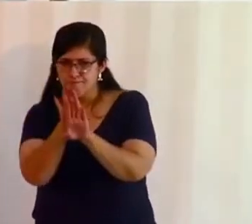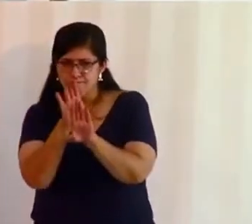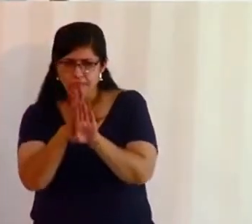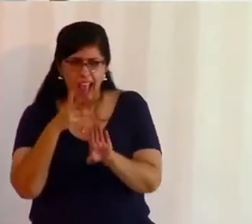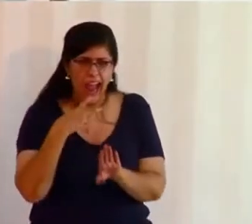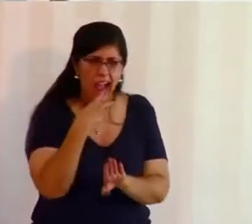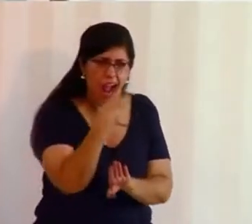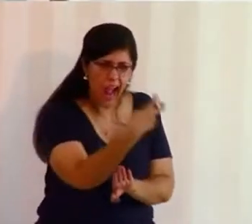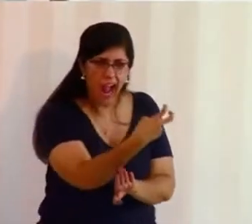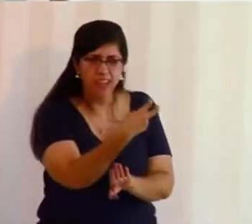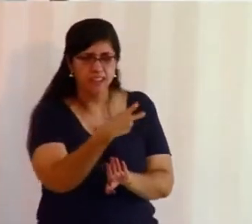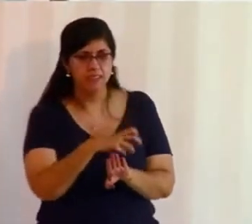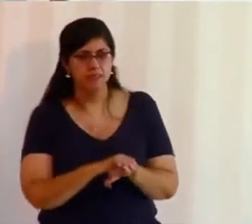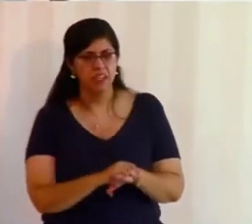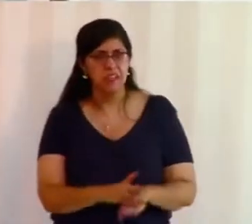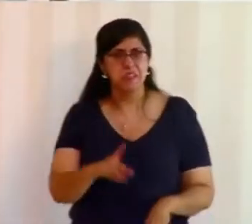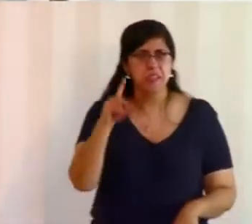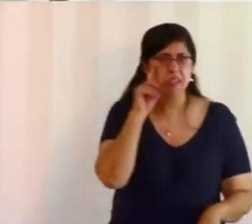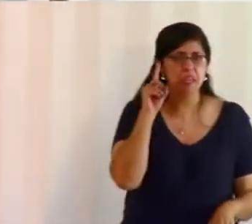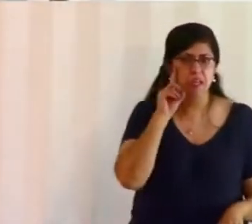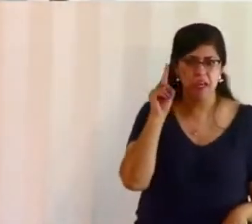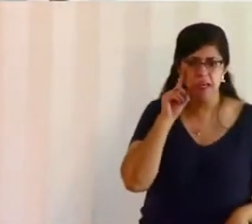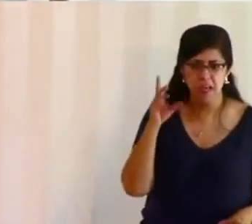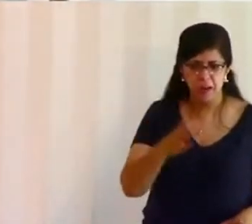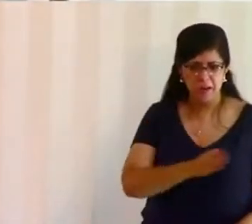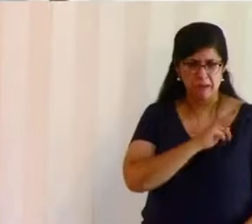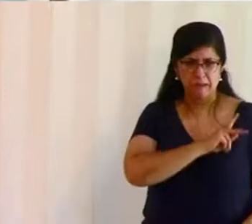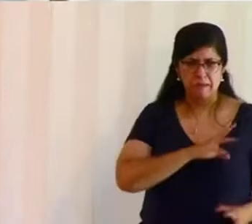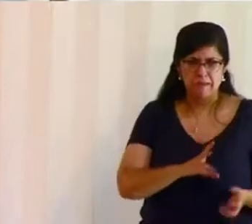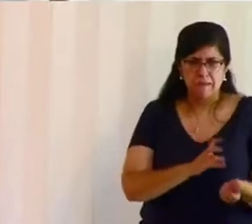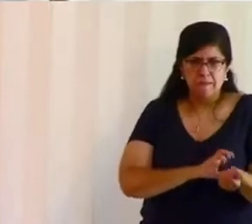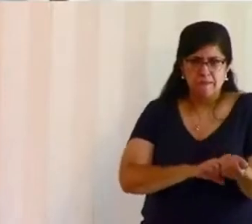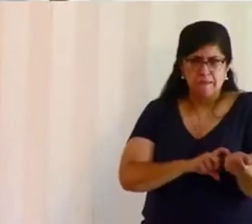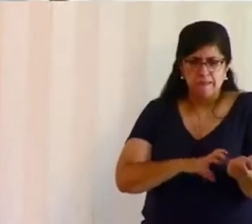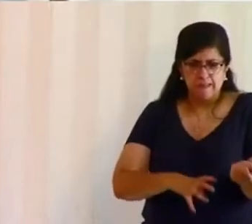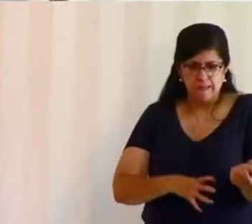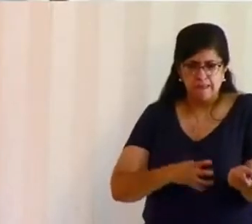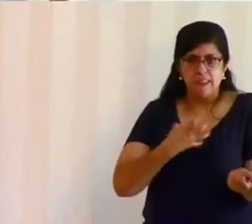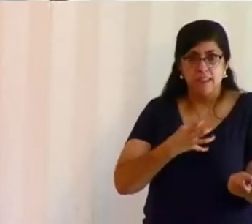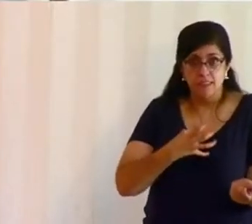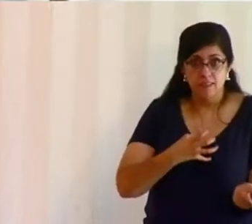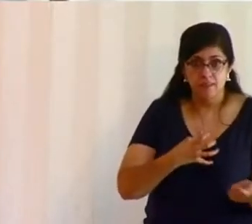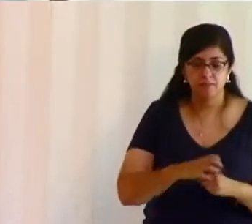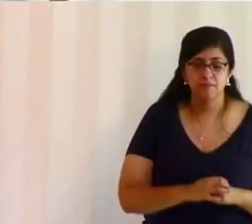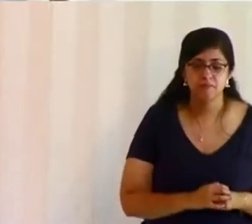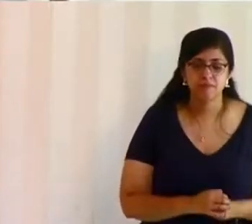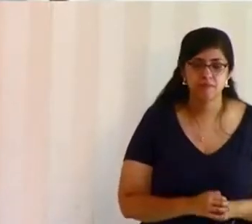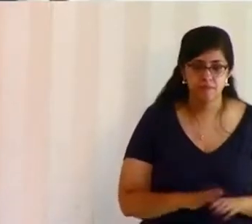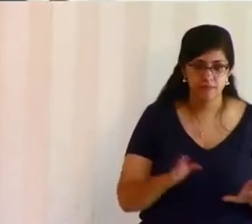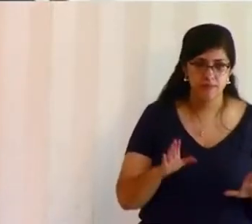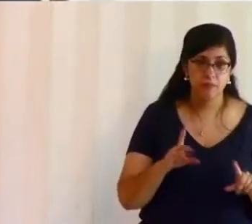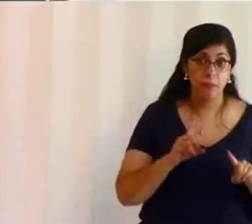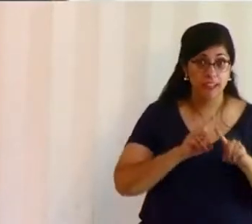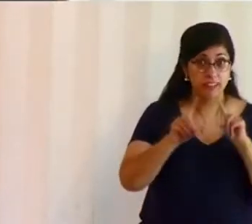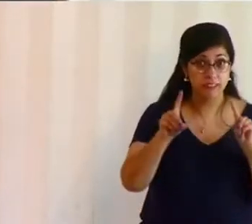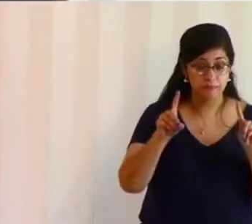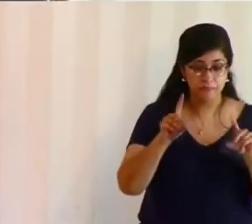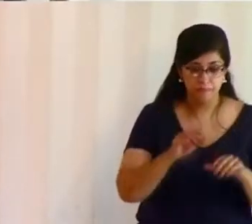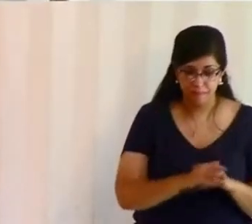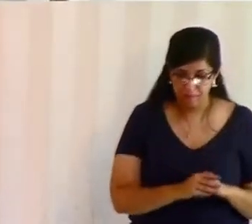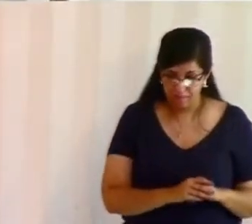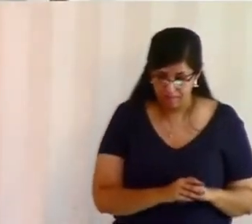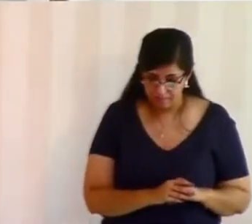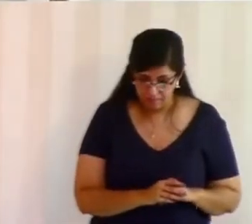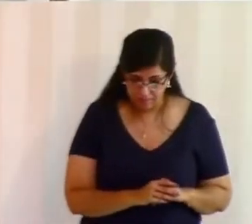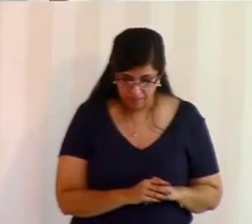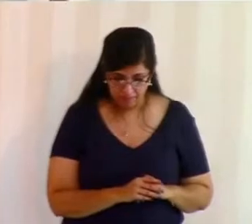falando que nós somos servos do Deus Altíssimo, isso não é da parte de Deus, isso é coisa do diabo. E embora a nossa igreja, ou nossa